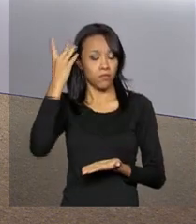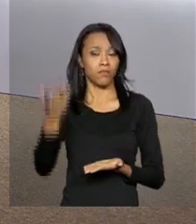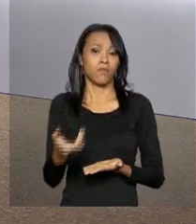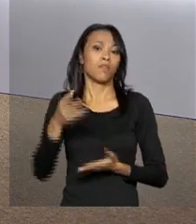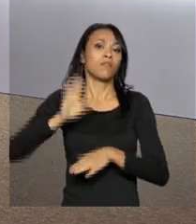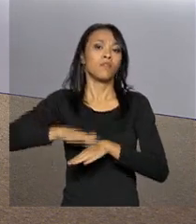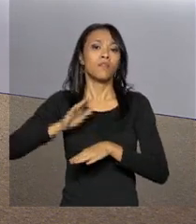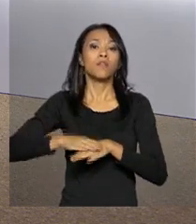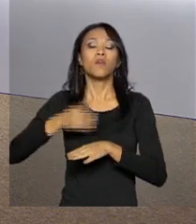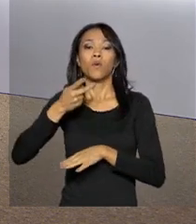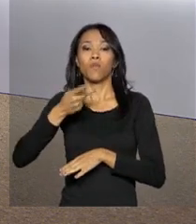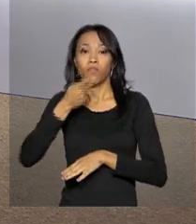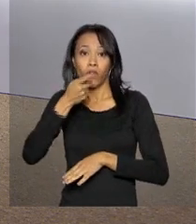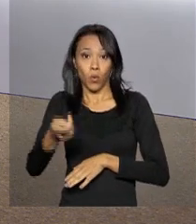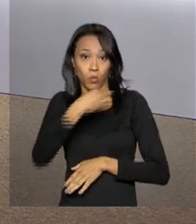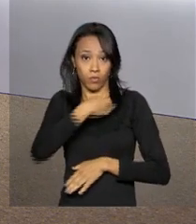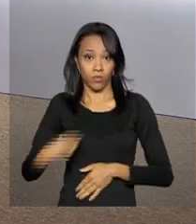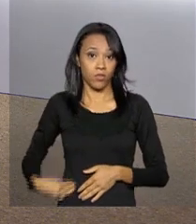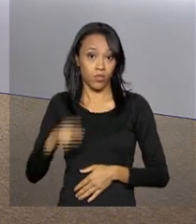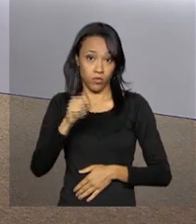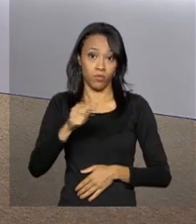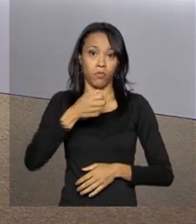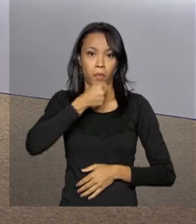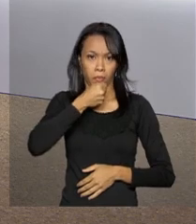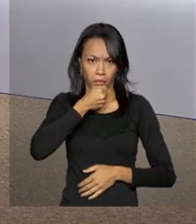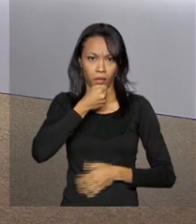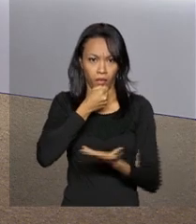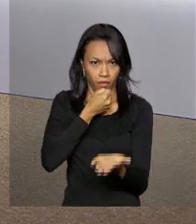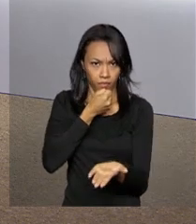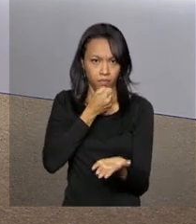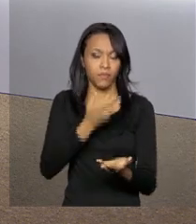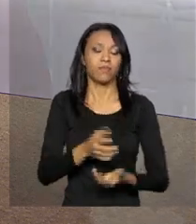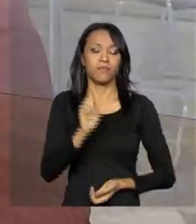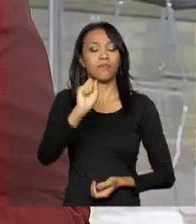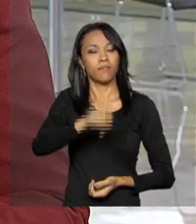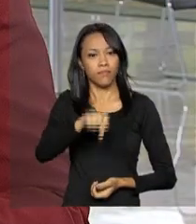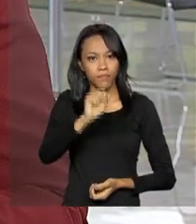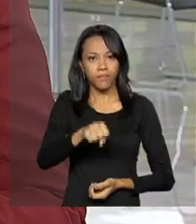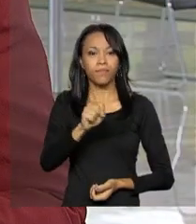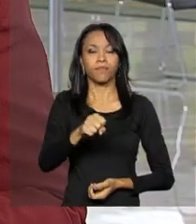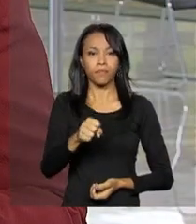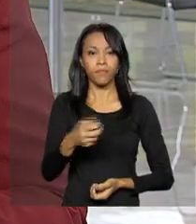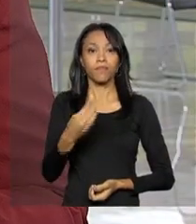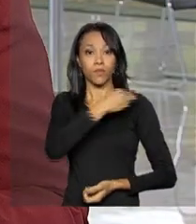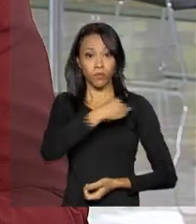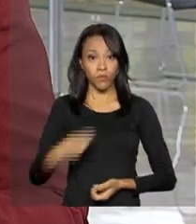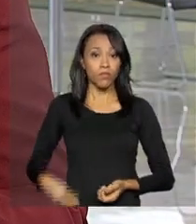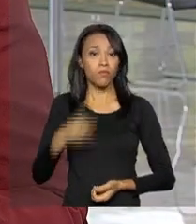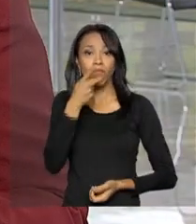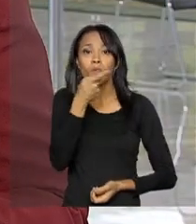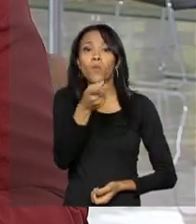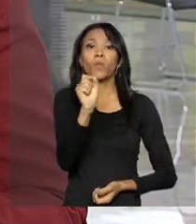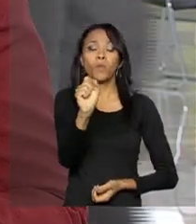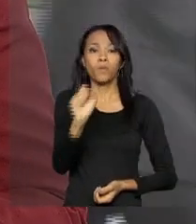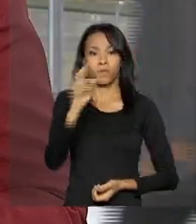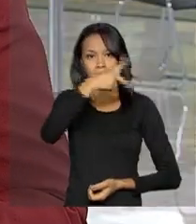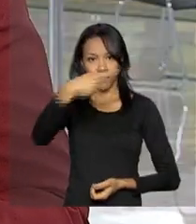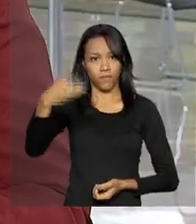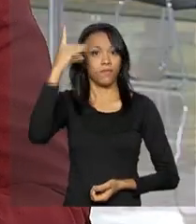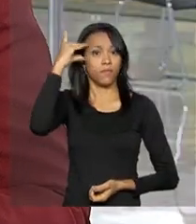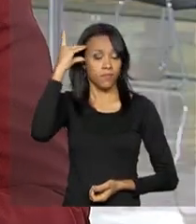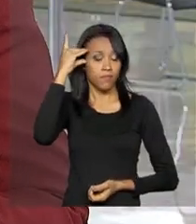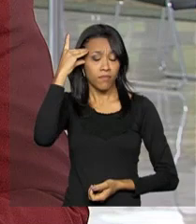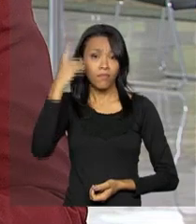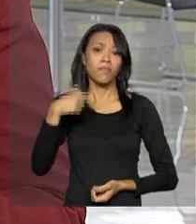Wagner, falou com a imprensa, né, concedeu uma declaração, né? Exatamente, Daniele. O ministro disse que a presidenta Dilma